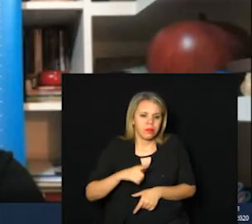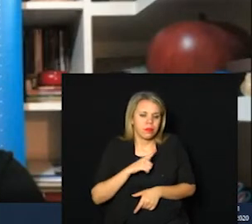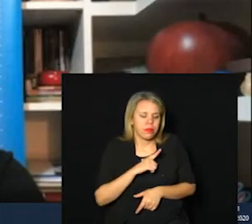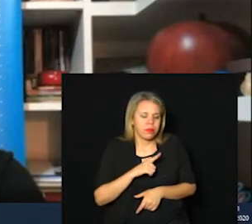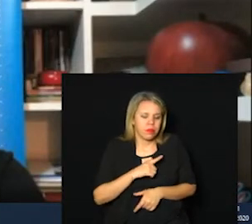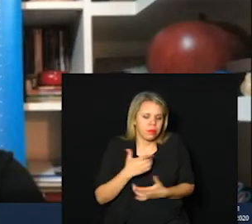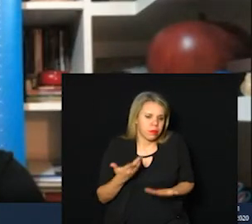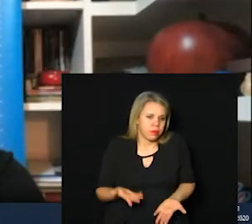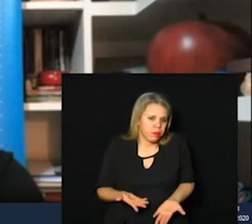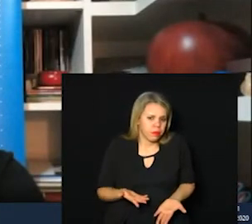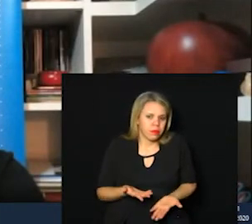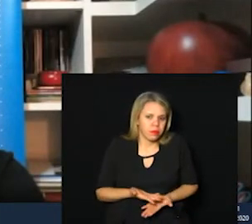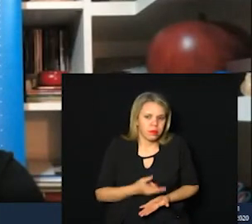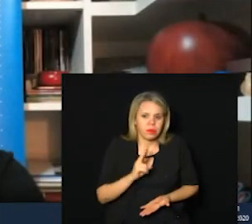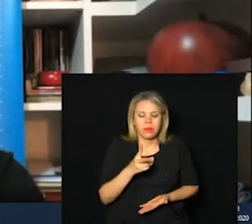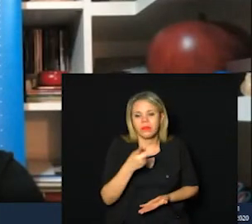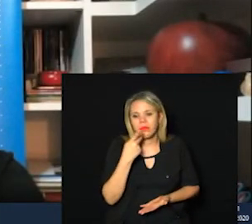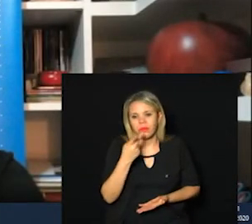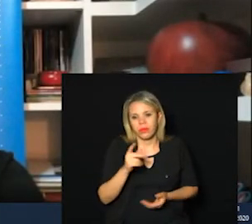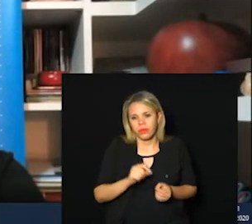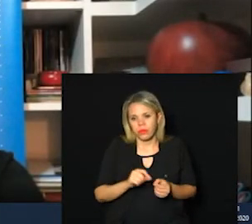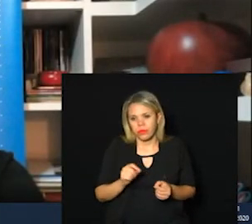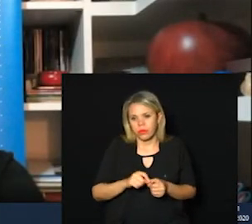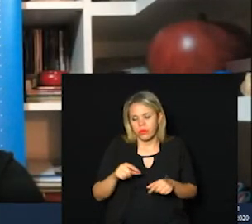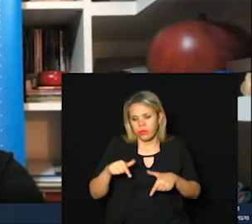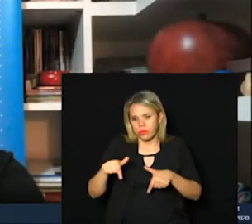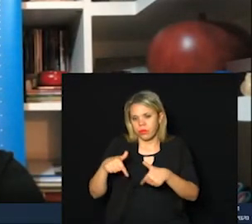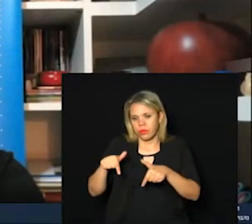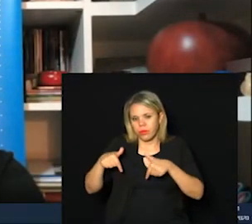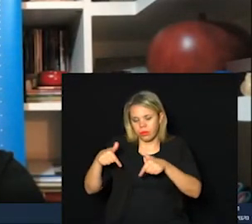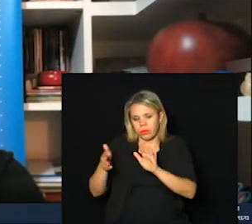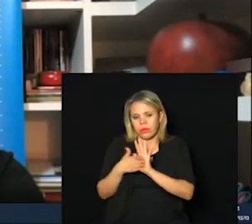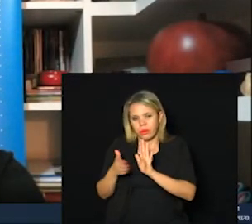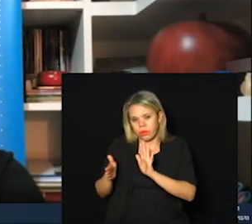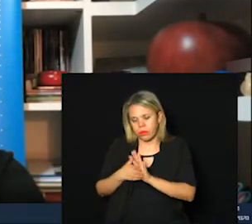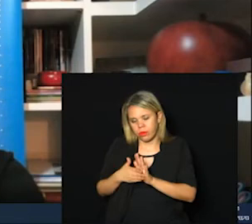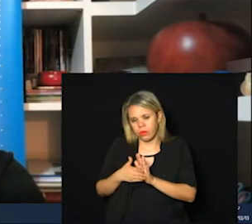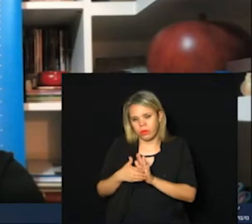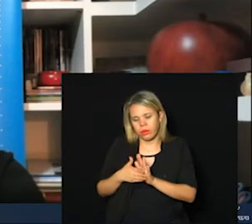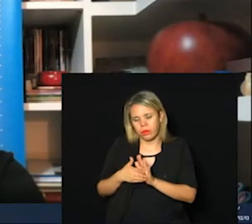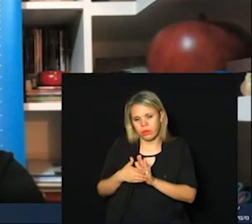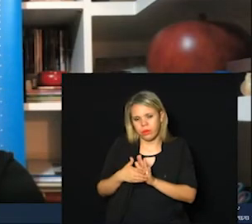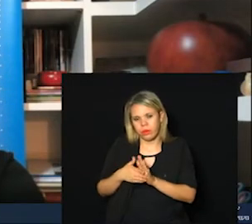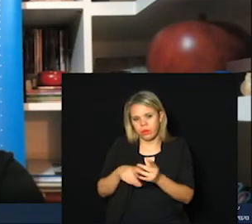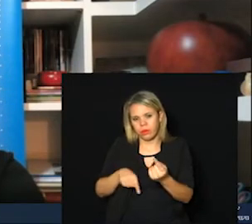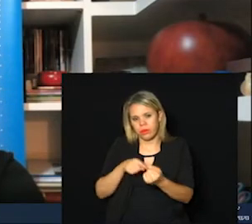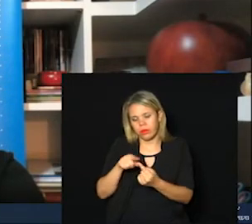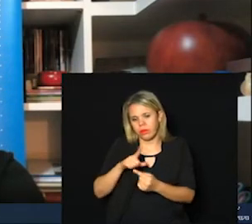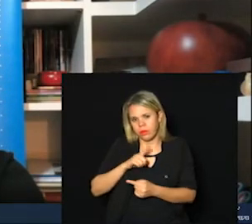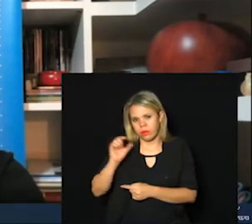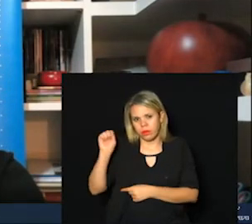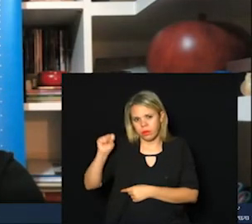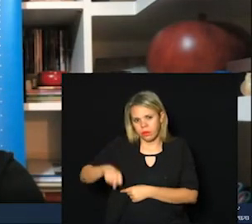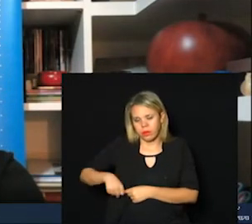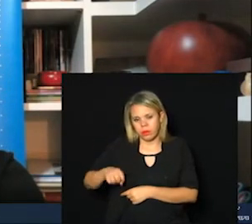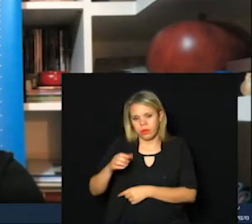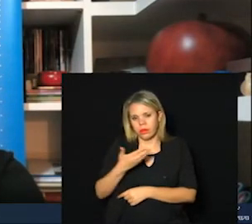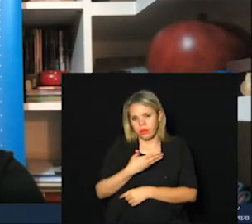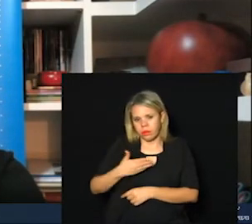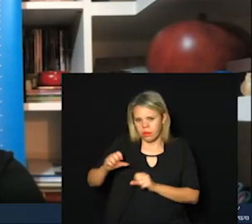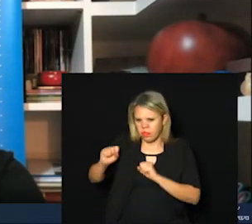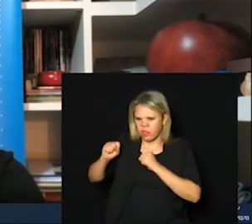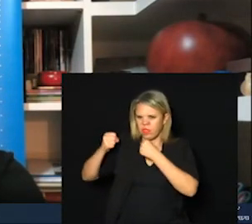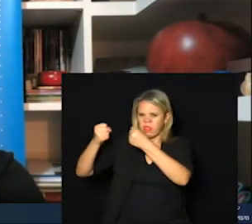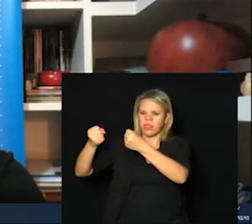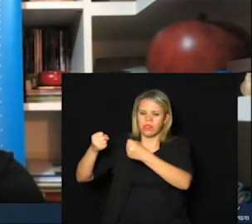estar. Então, eu sempre vou fazer uma atitude propositiva e proativa no sentido que tenhamos, sim, um Estado cada vez mais forte,